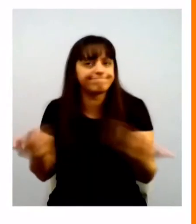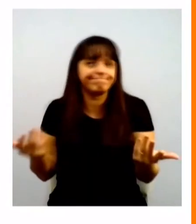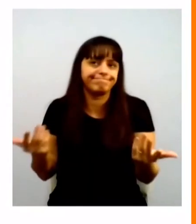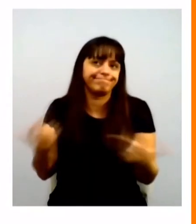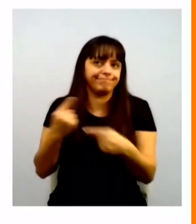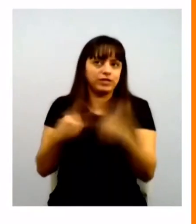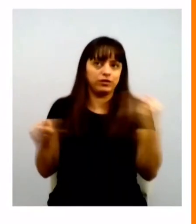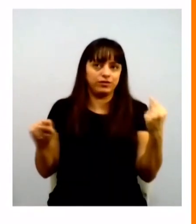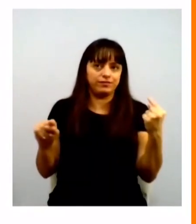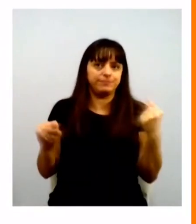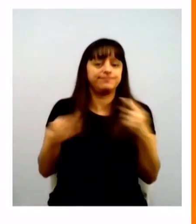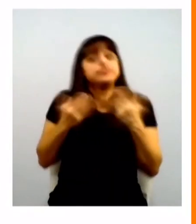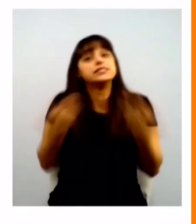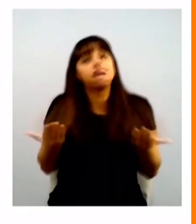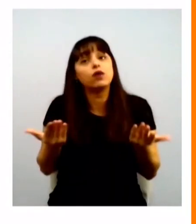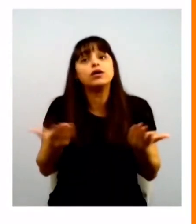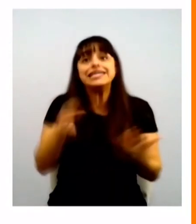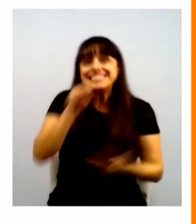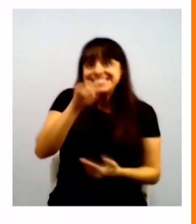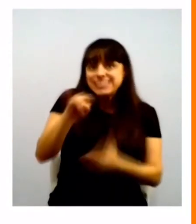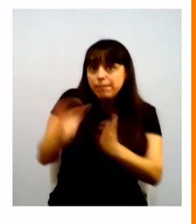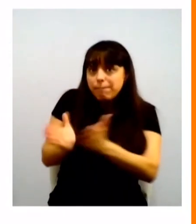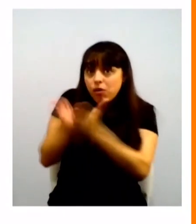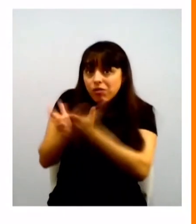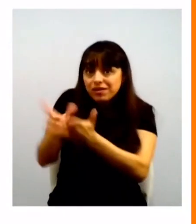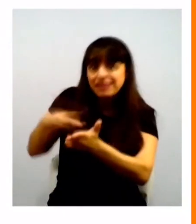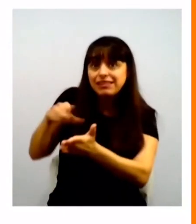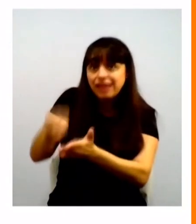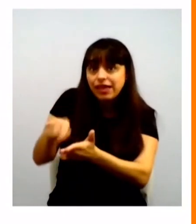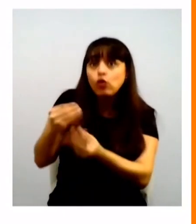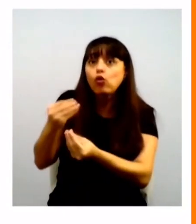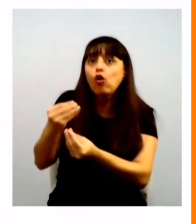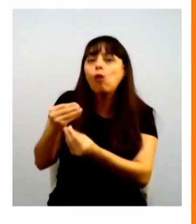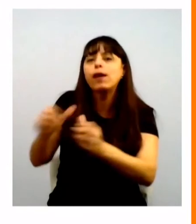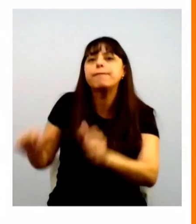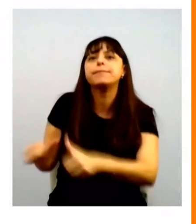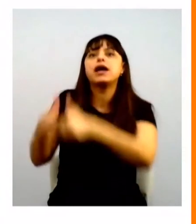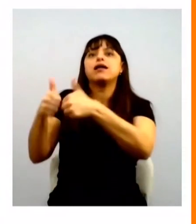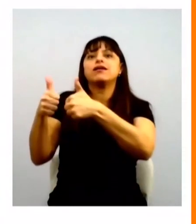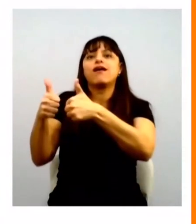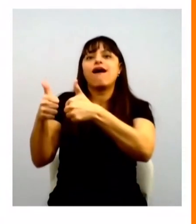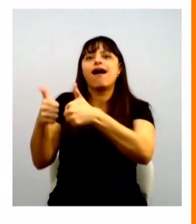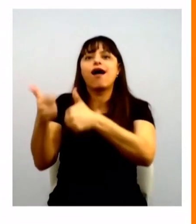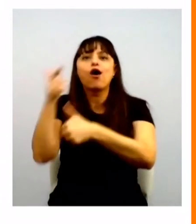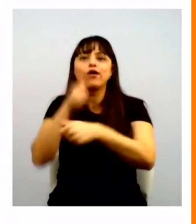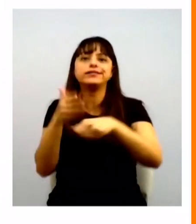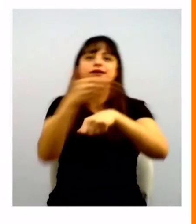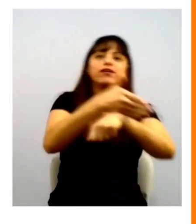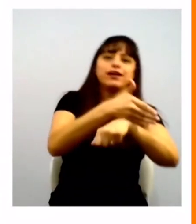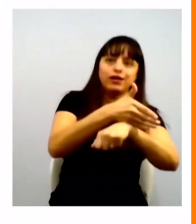como superar a pobreza? E a pobreza se supera por vários